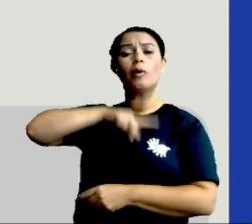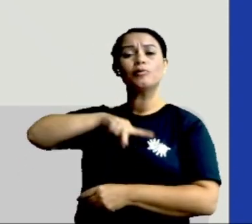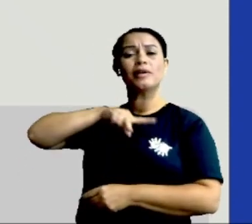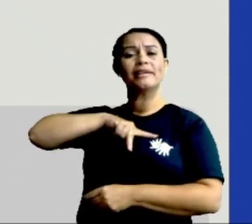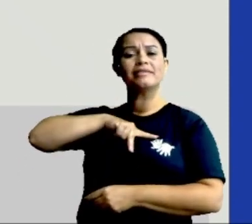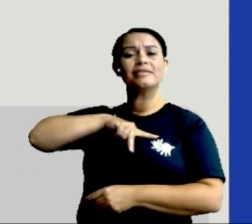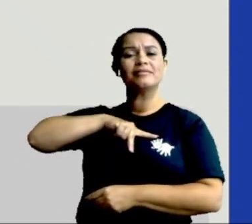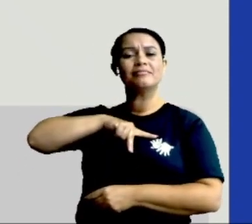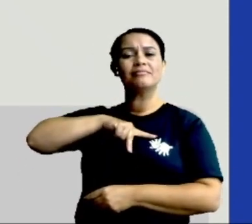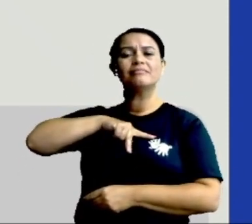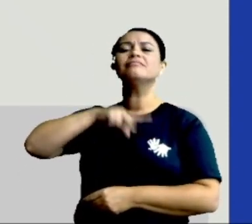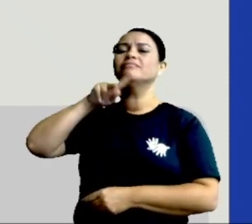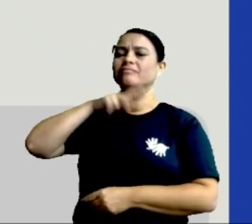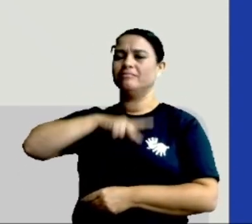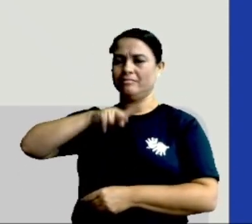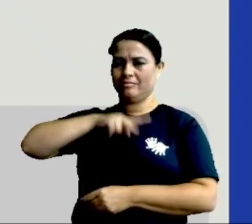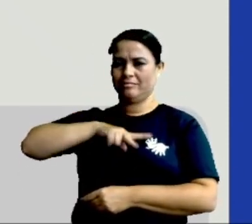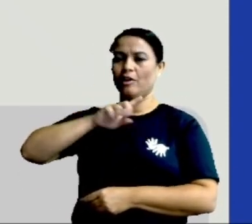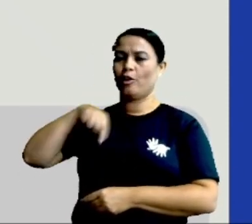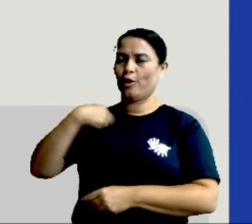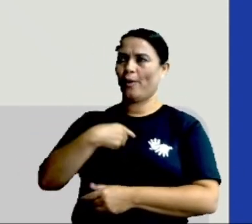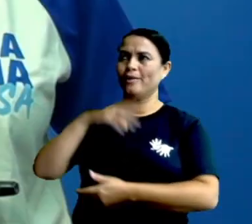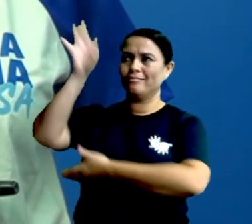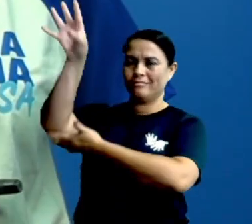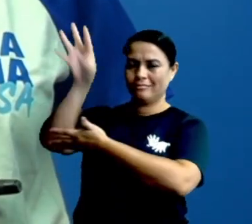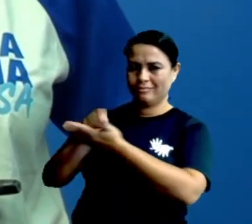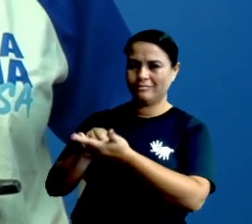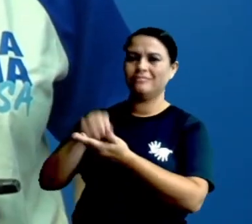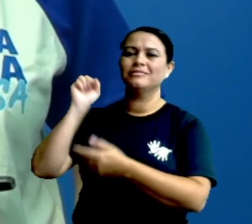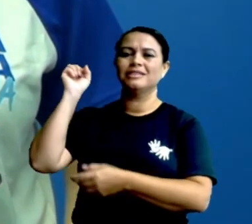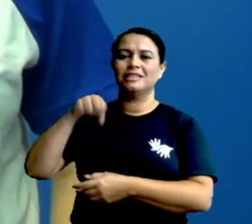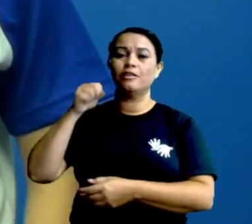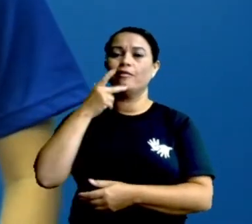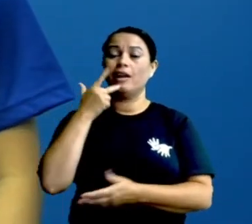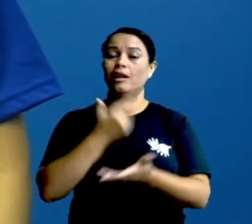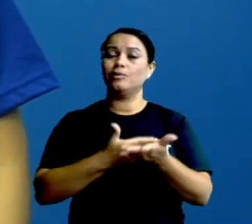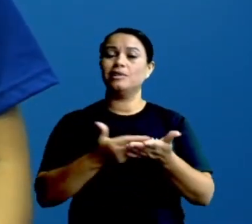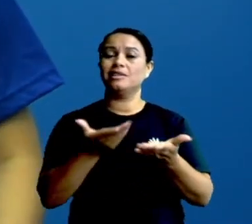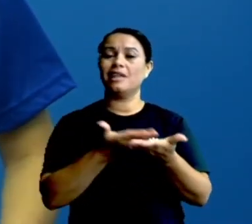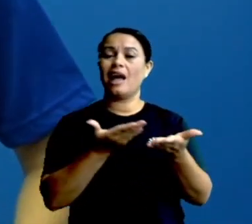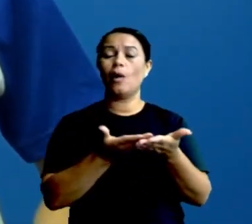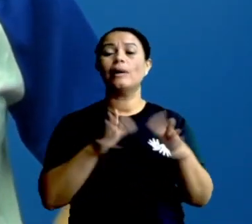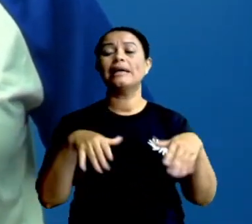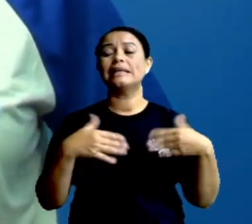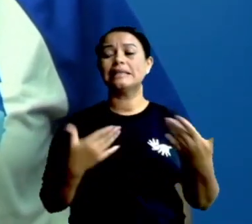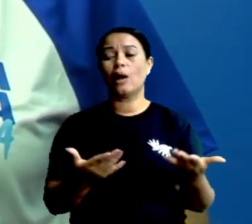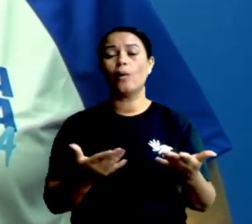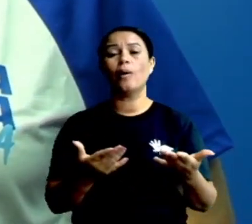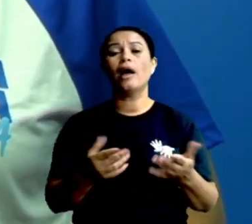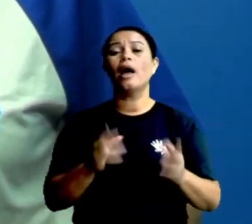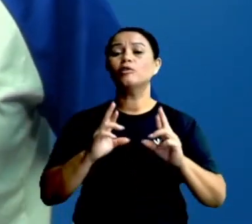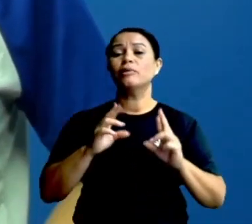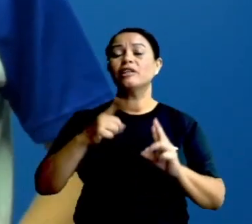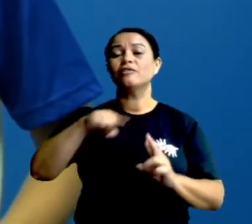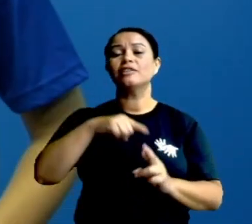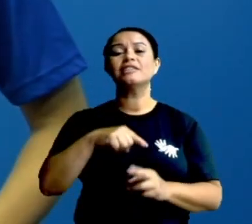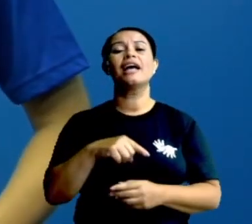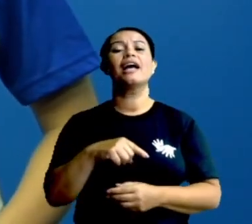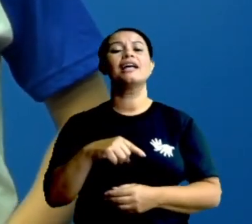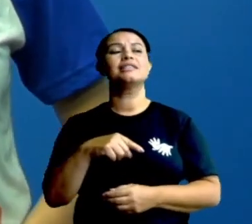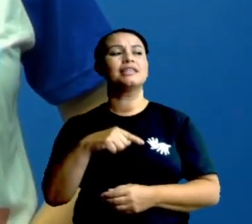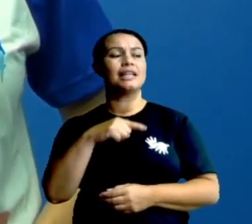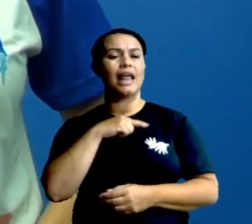portugueses? Dos portugueses, né? Eu falei lá no início da aula isso aí. Então, é isso, pessoal. Espero que